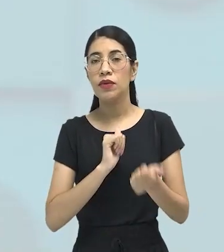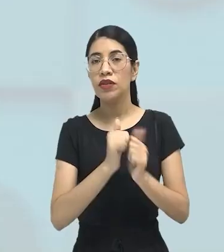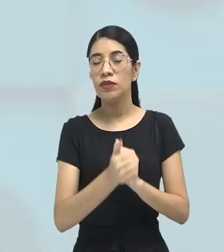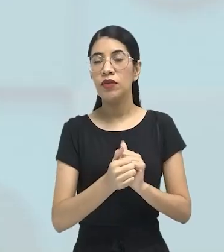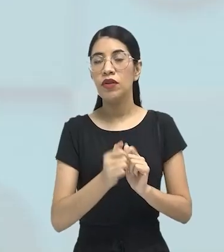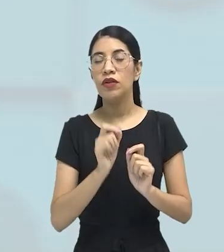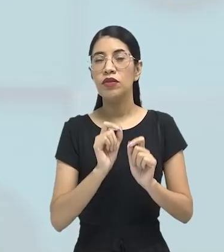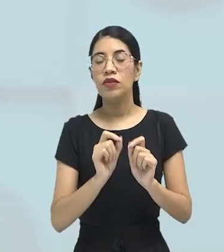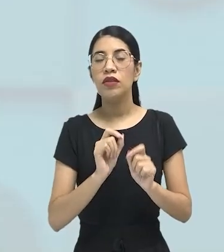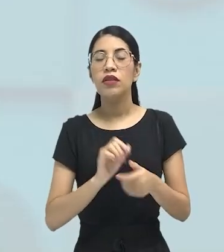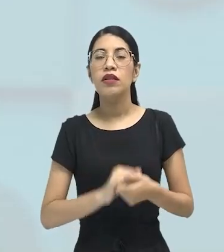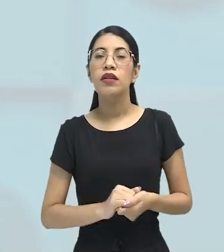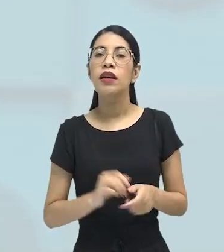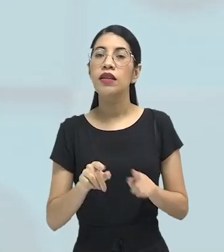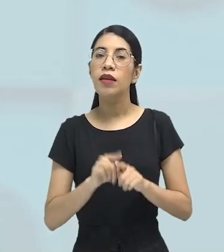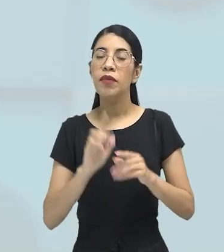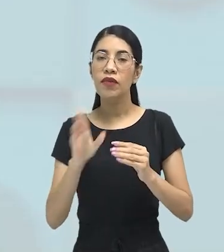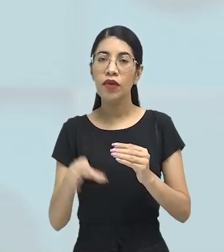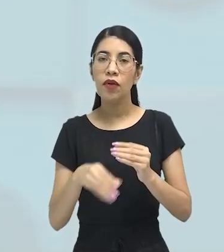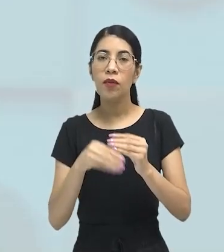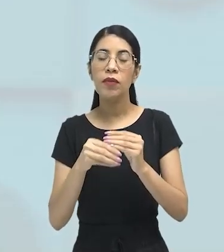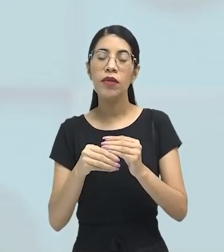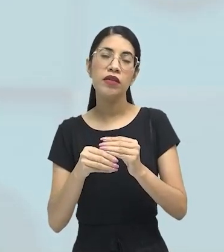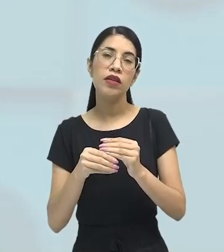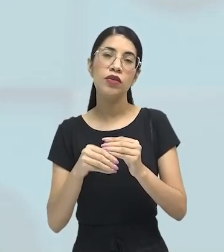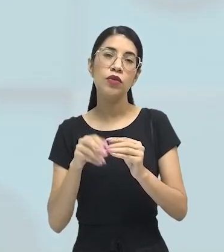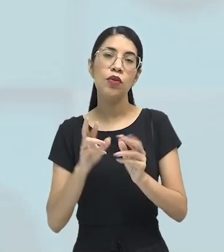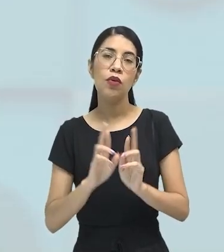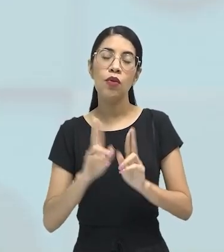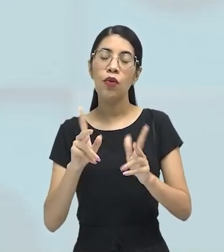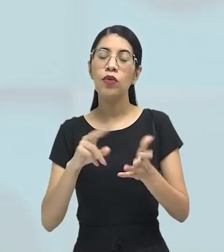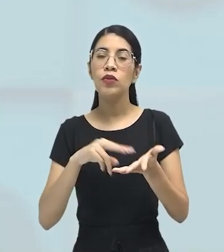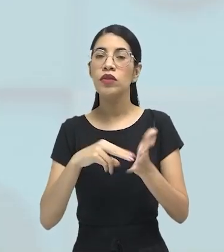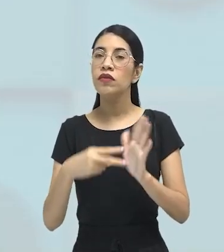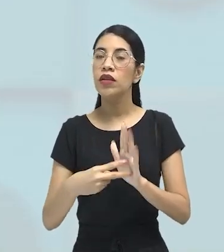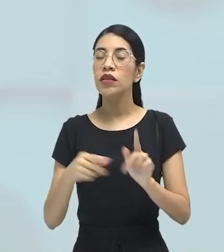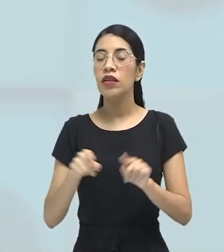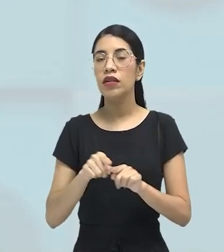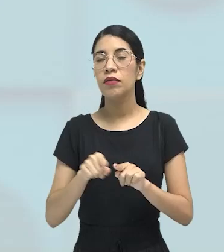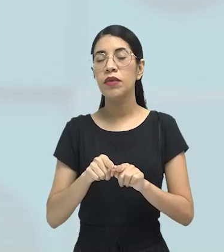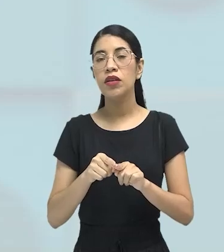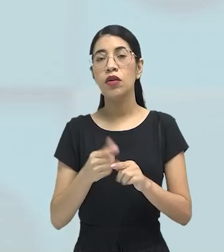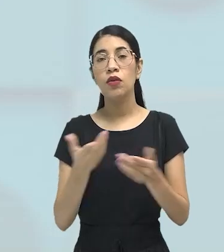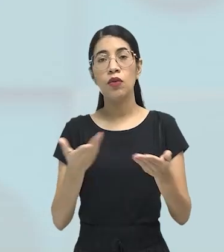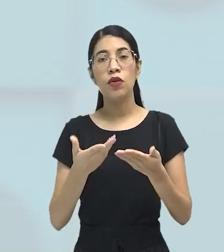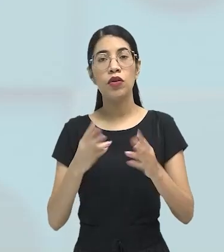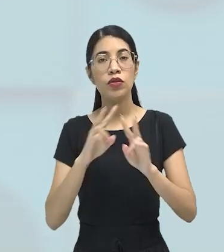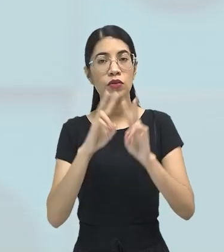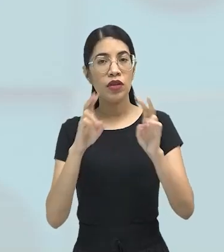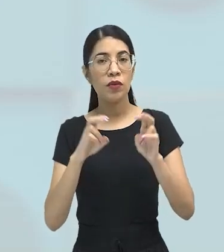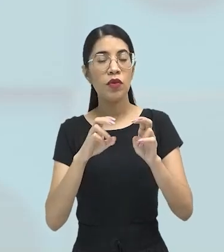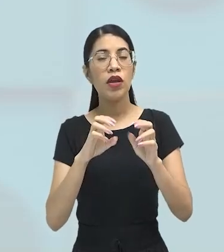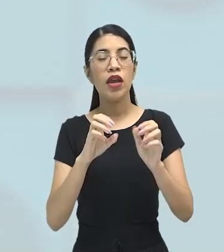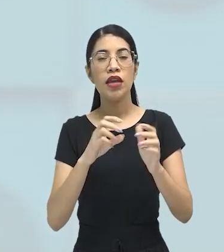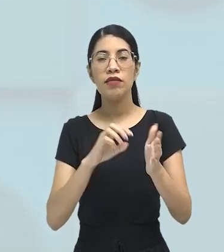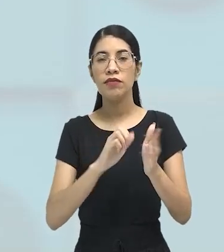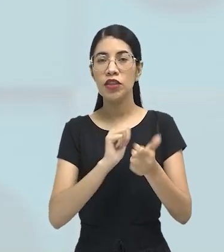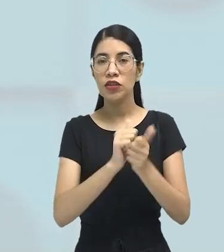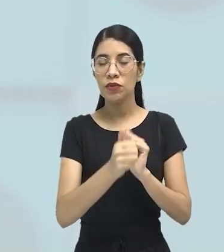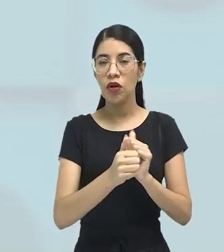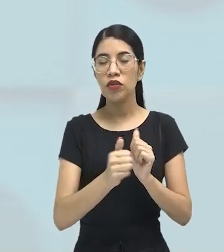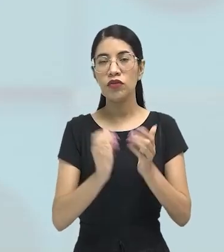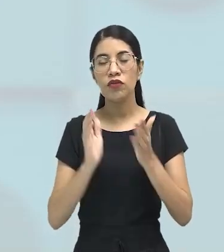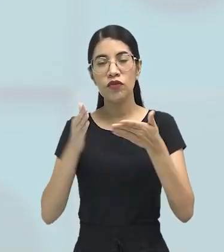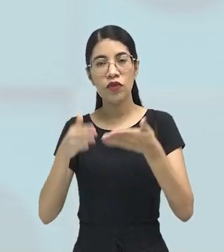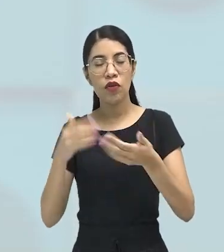esporte, ele foi ganhando outra visão, né? Hoje nós falamos sobre o termo esporte como